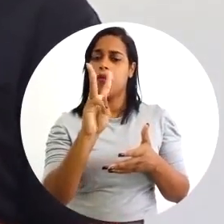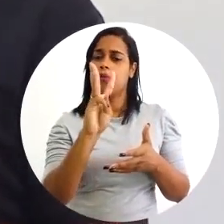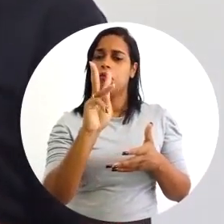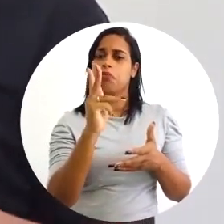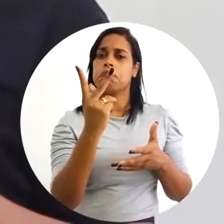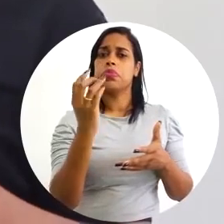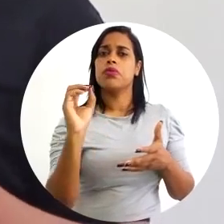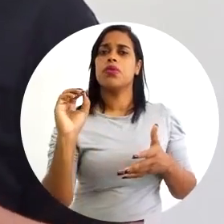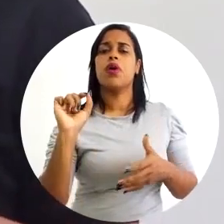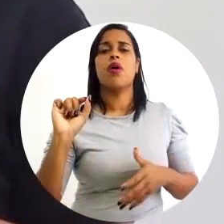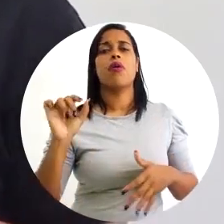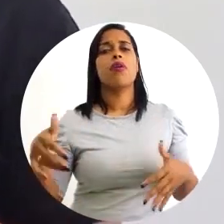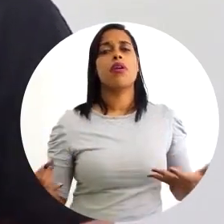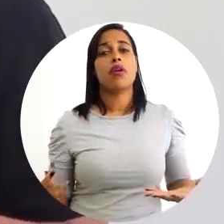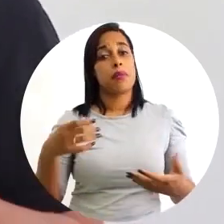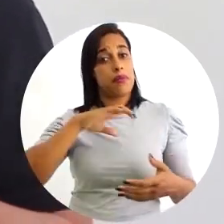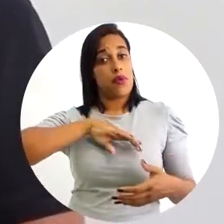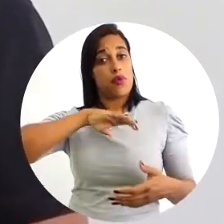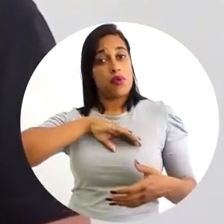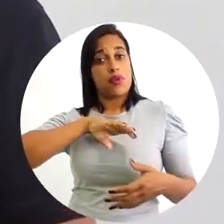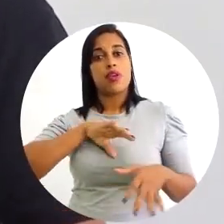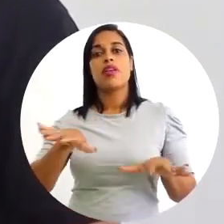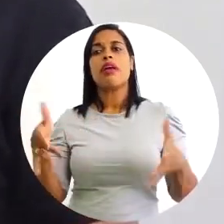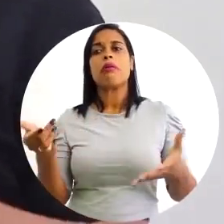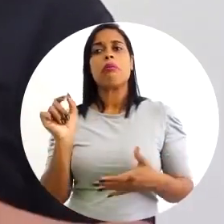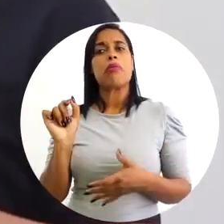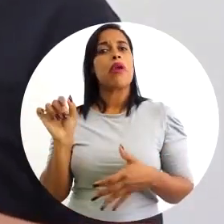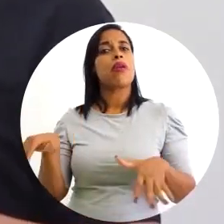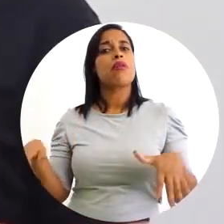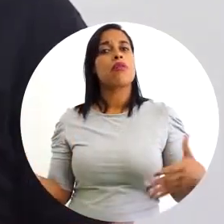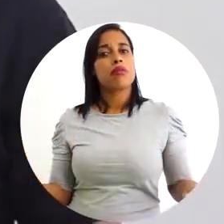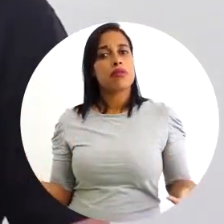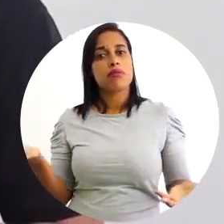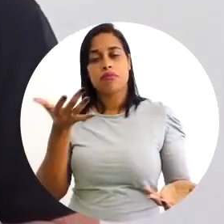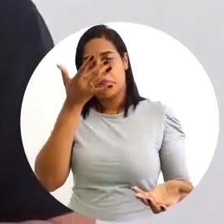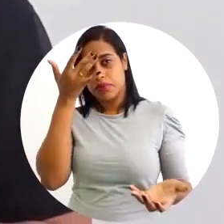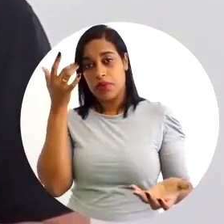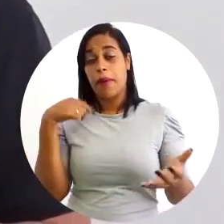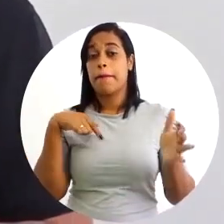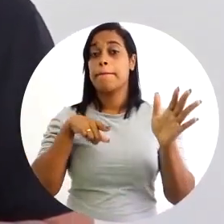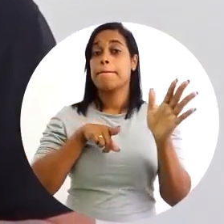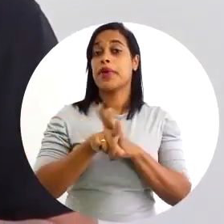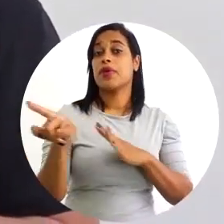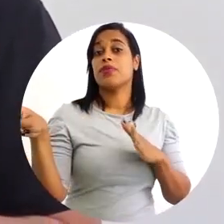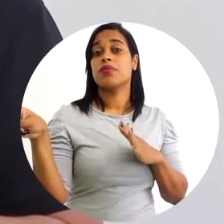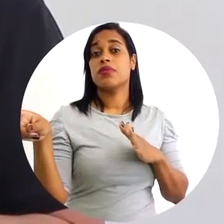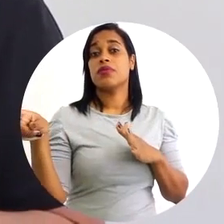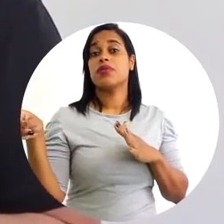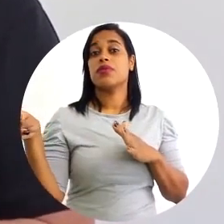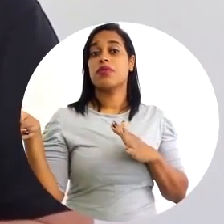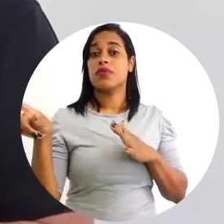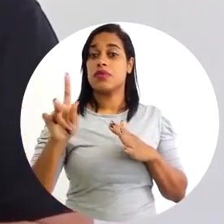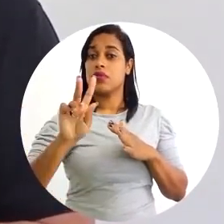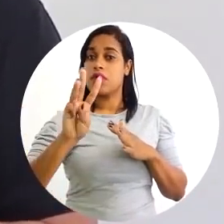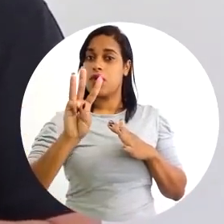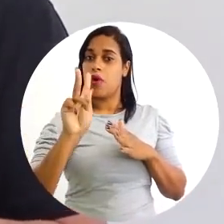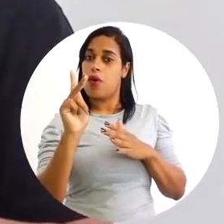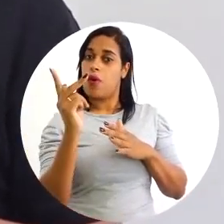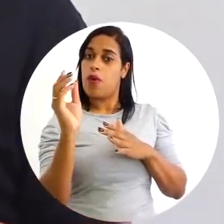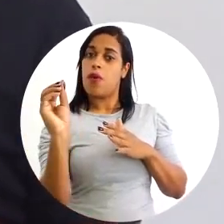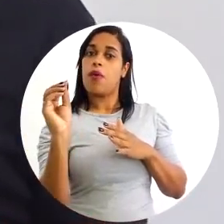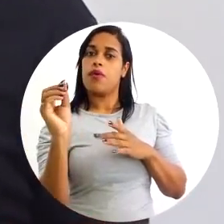who, o que é isso? Em português quer dizer quem. Então, quando você vê que a pergunta começa com